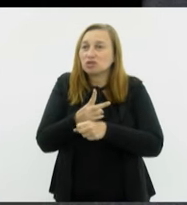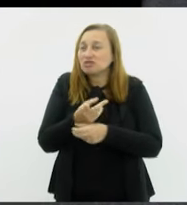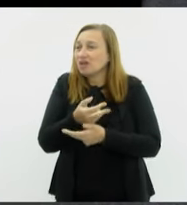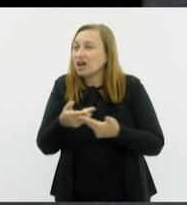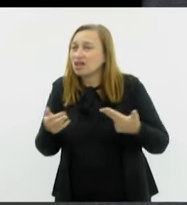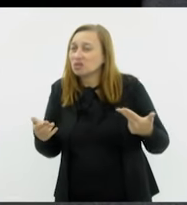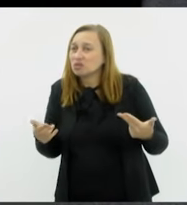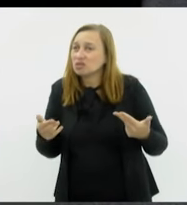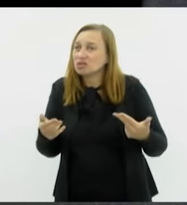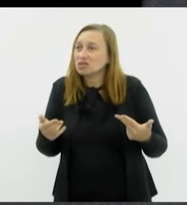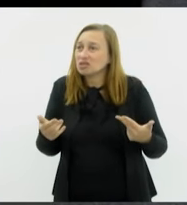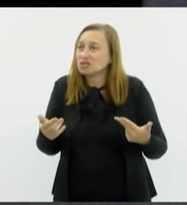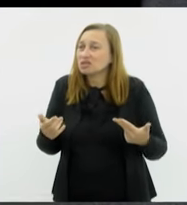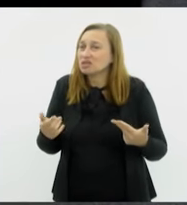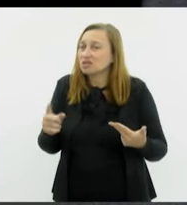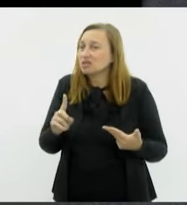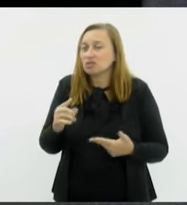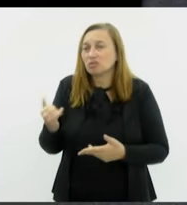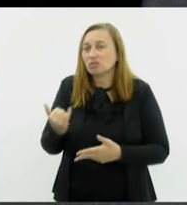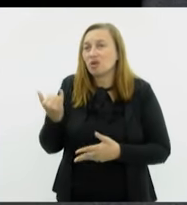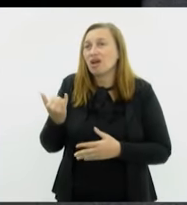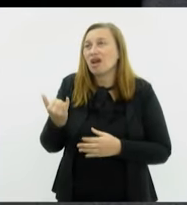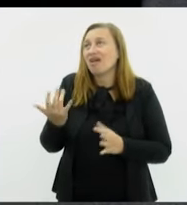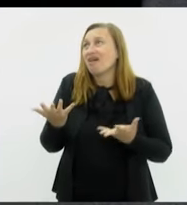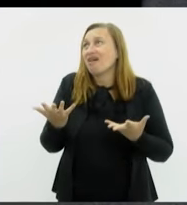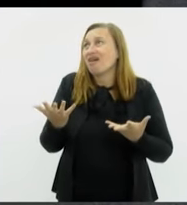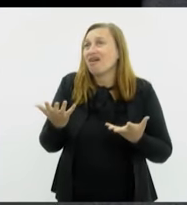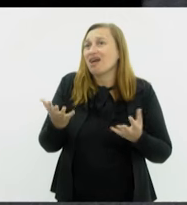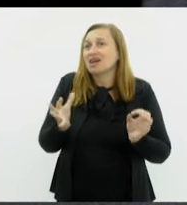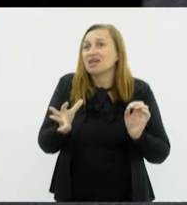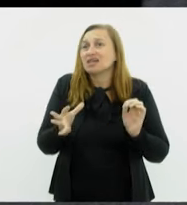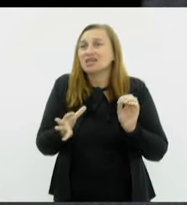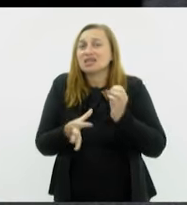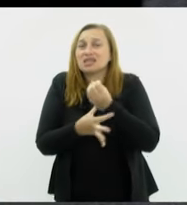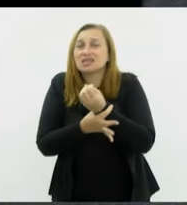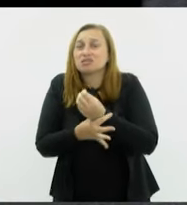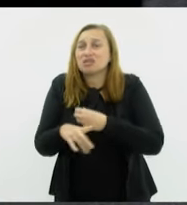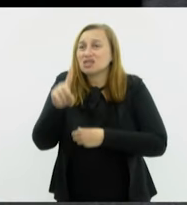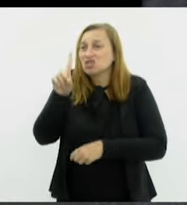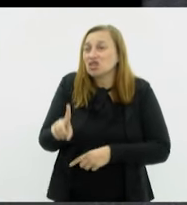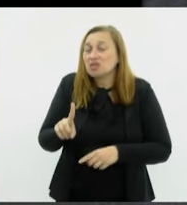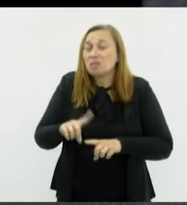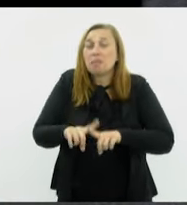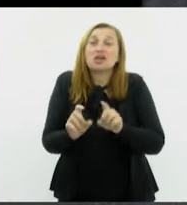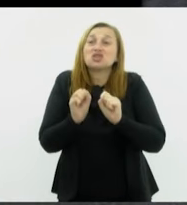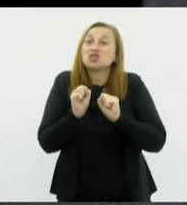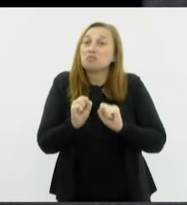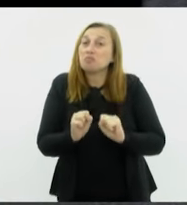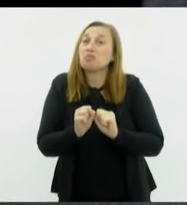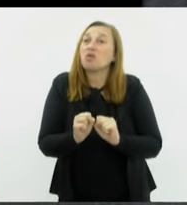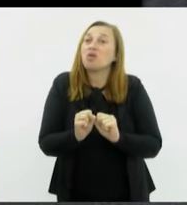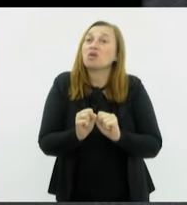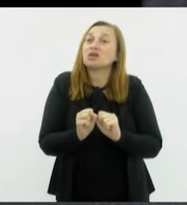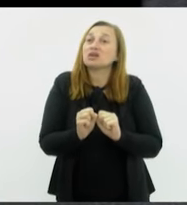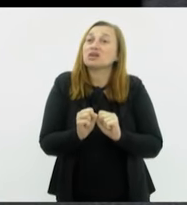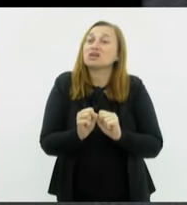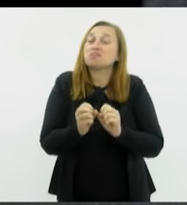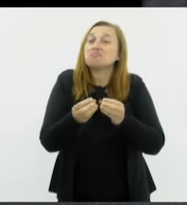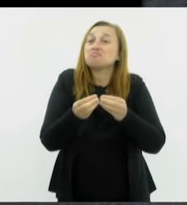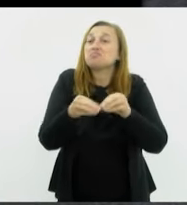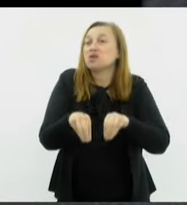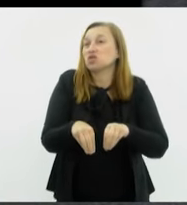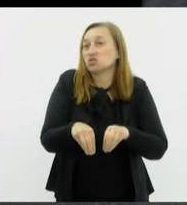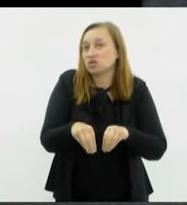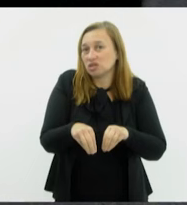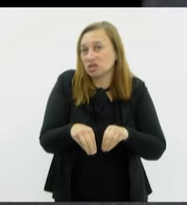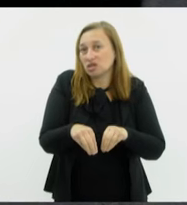é verdade, garantias de direitos, mas que podem acabar banalizando